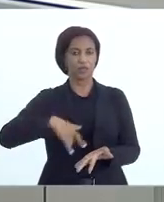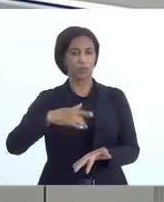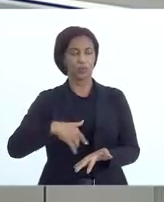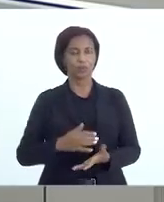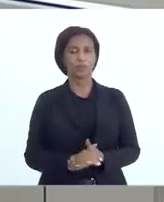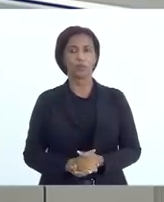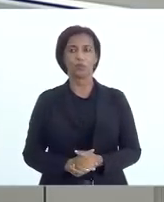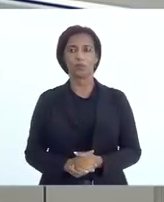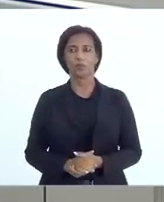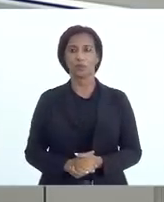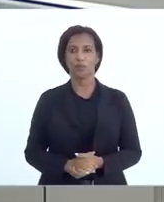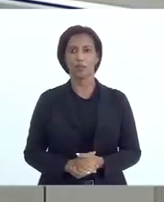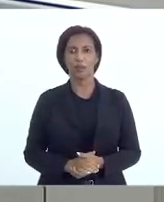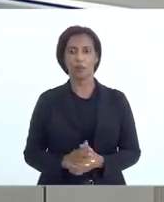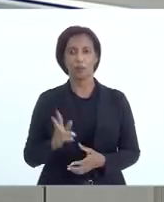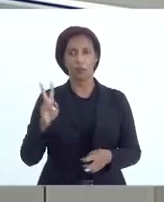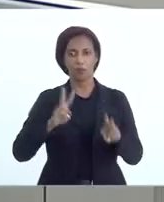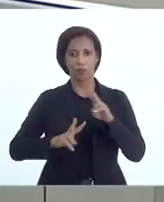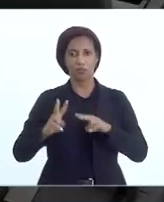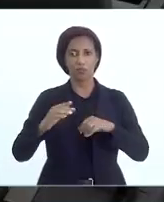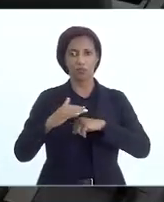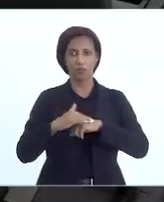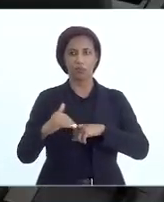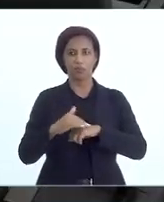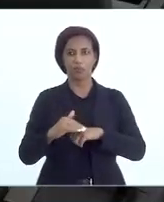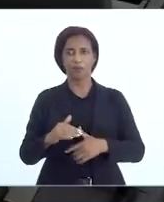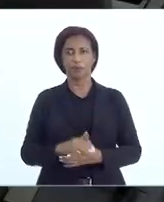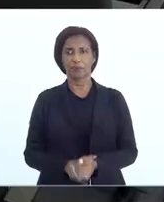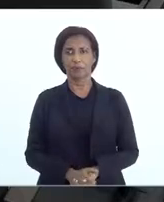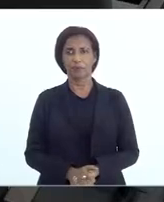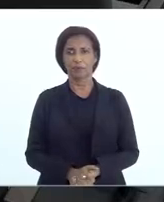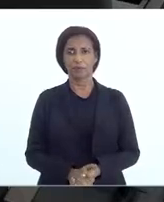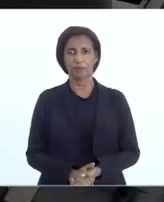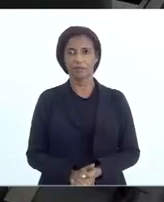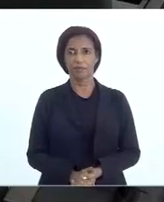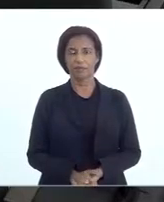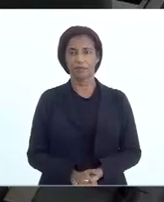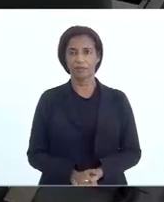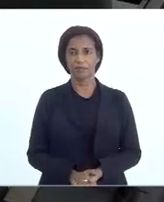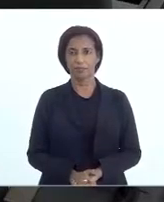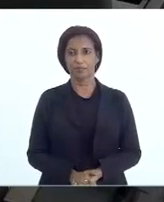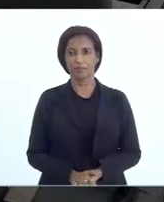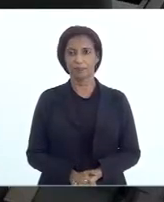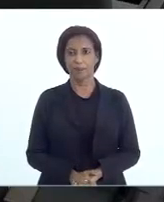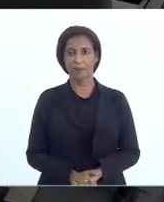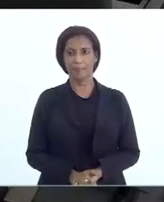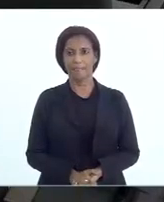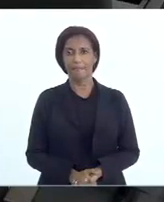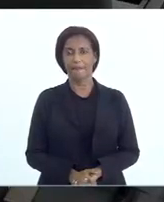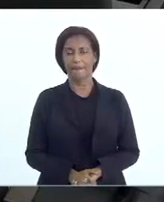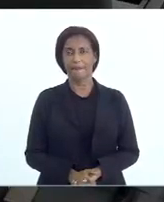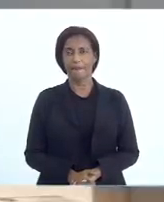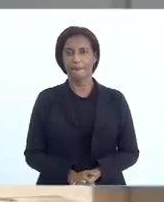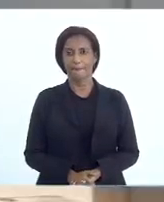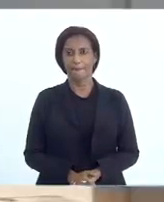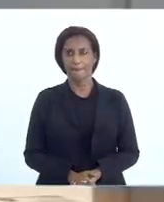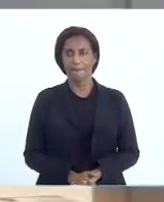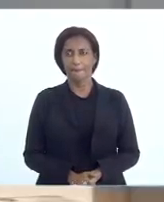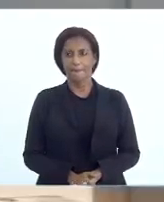documento que possa ser visto com carinho obrigado obrigado pelas palavras de Patrícia vai ele